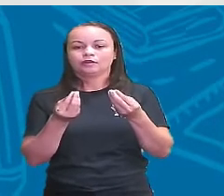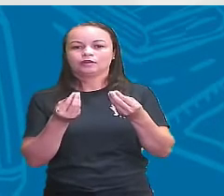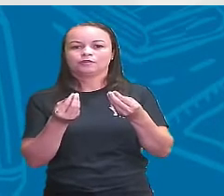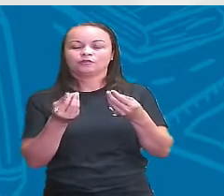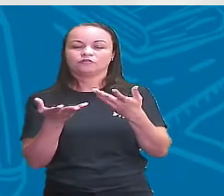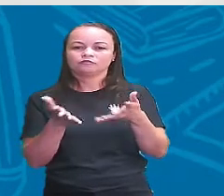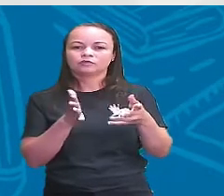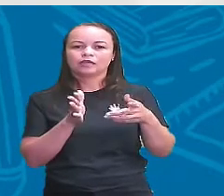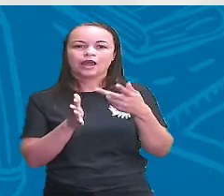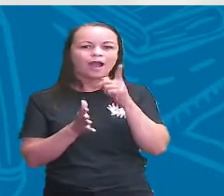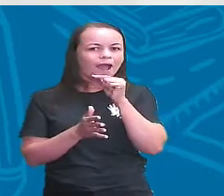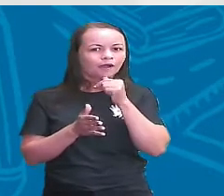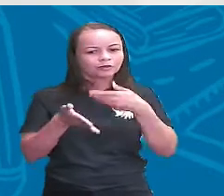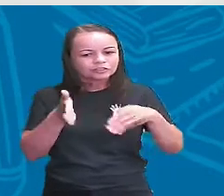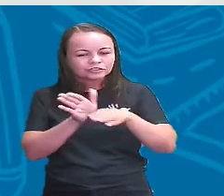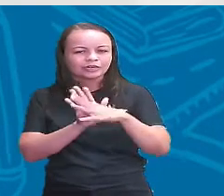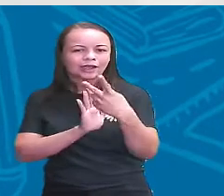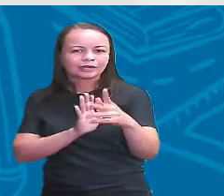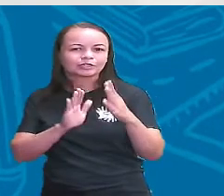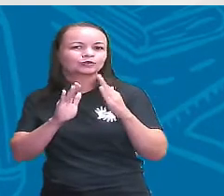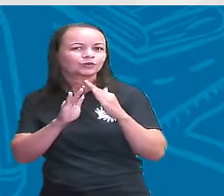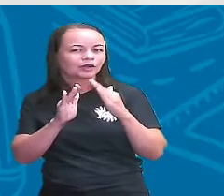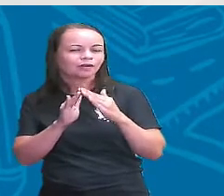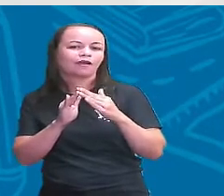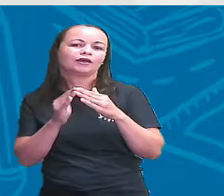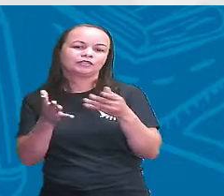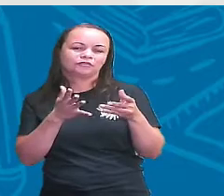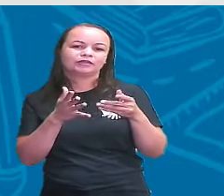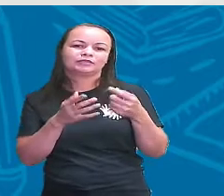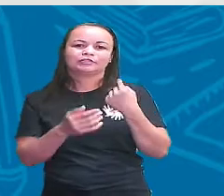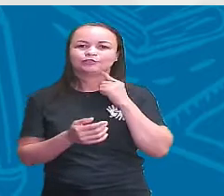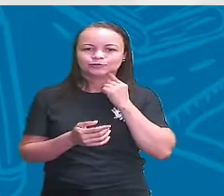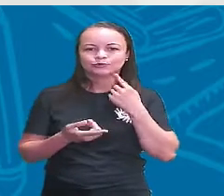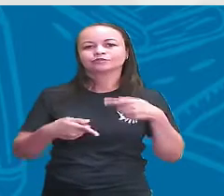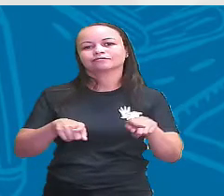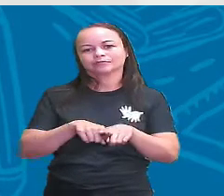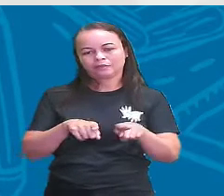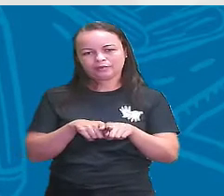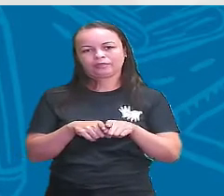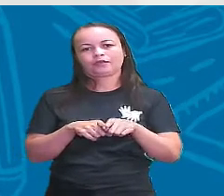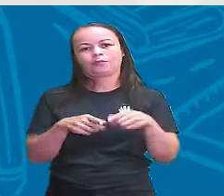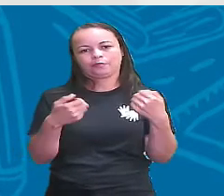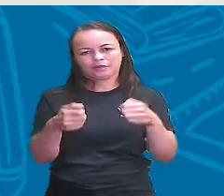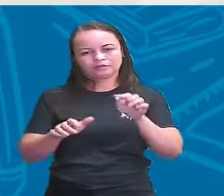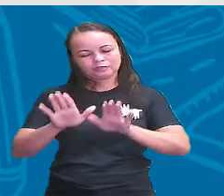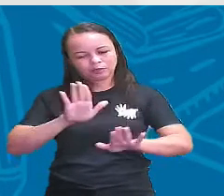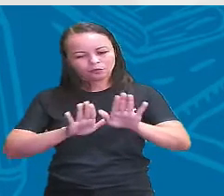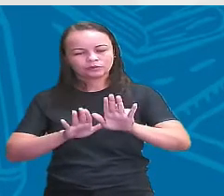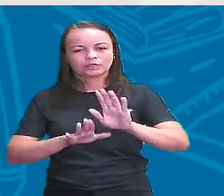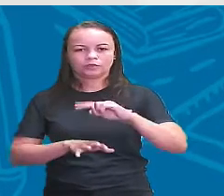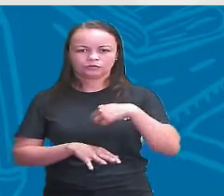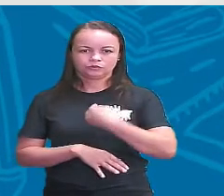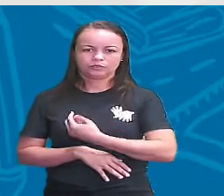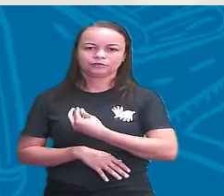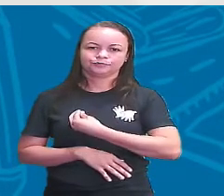casa para tu tomar banho vai chegar poluída. Então a gente precisa cuidar do que é nosso, do que a gente vive, tá certo?